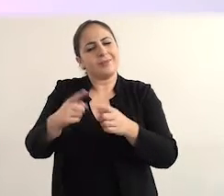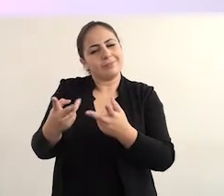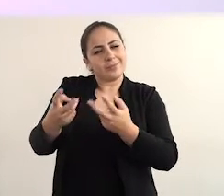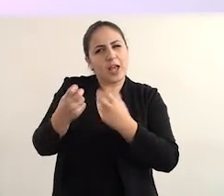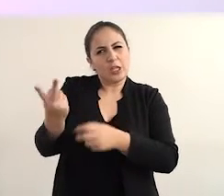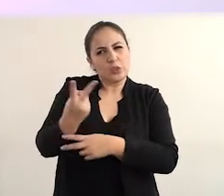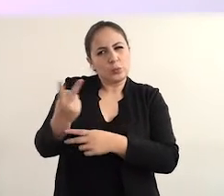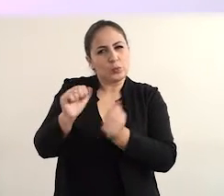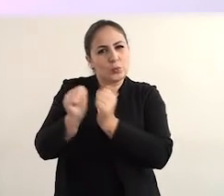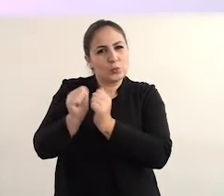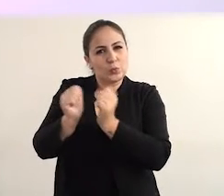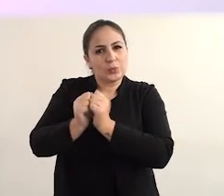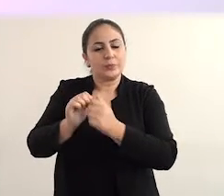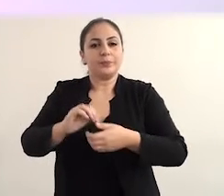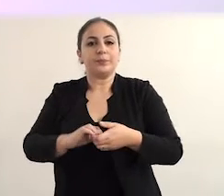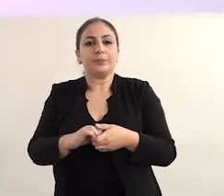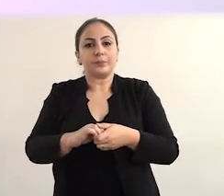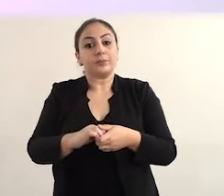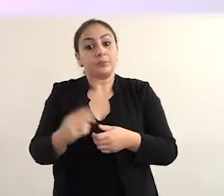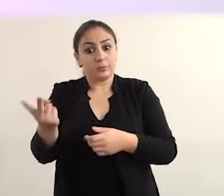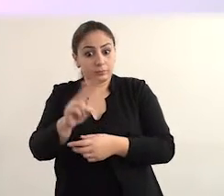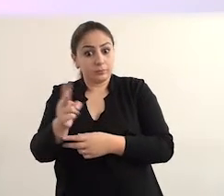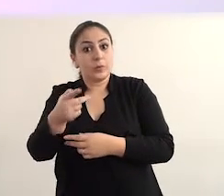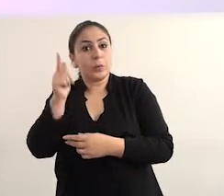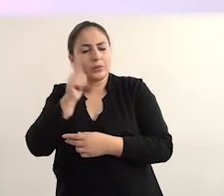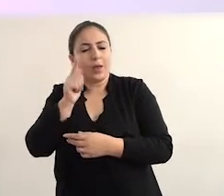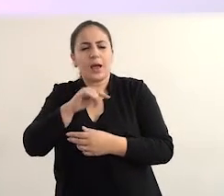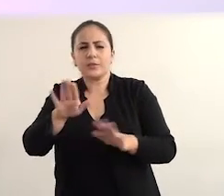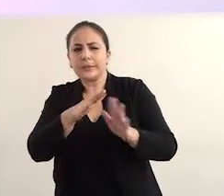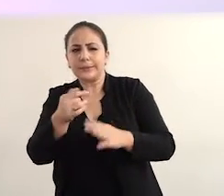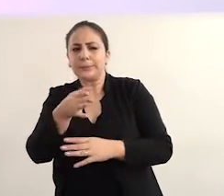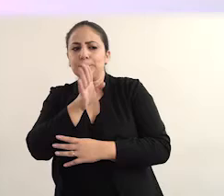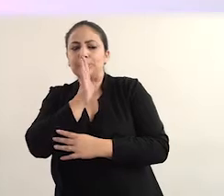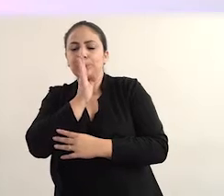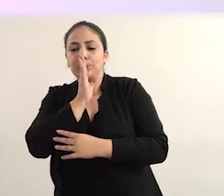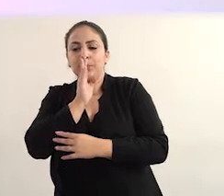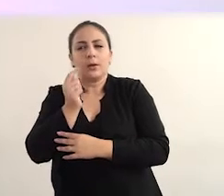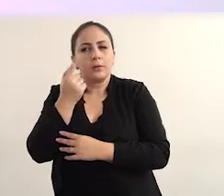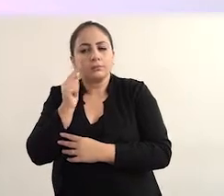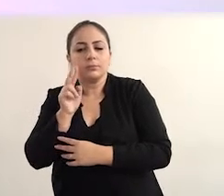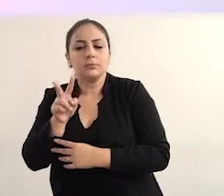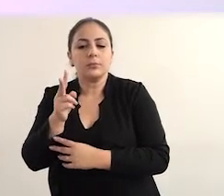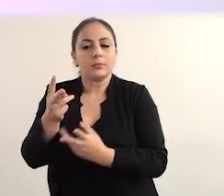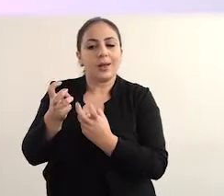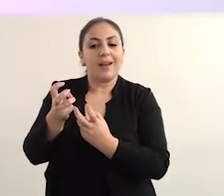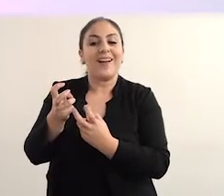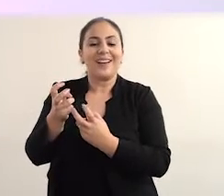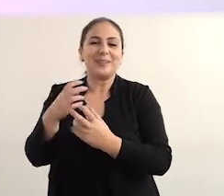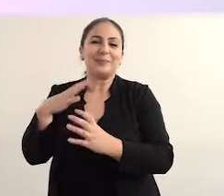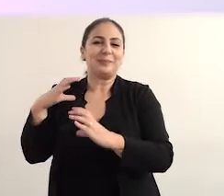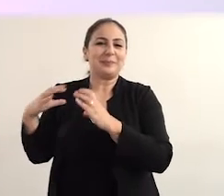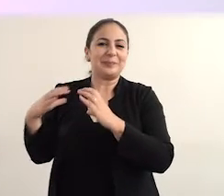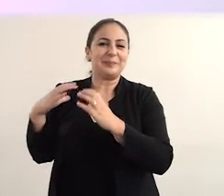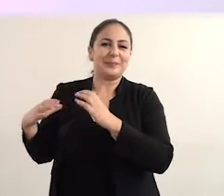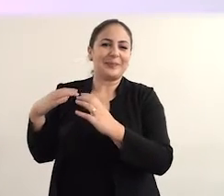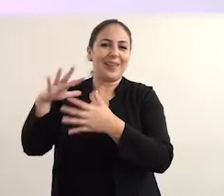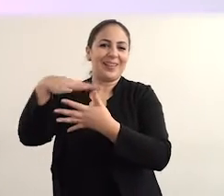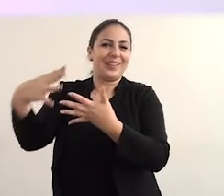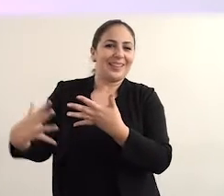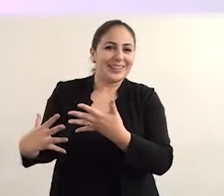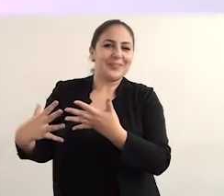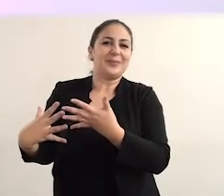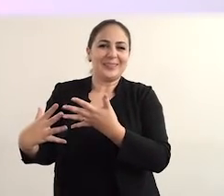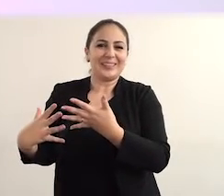juntas. Elas às vezes estão muito tão quietinhas, vamos lá ver, estão lá, né, se comunicando em Libras, significando as